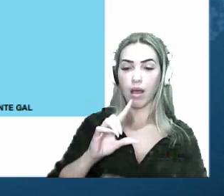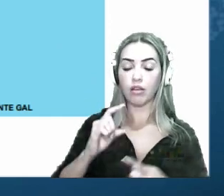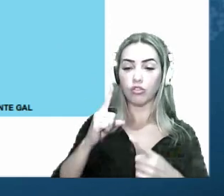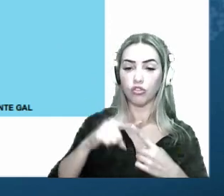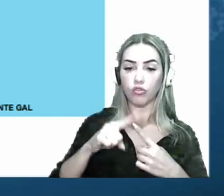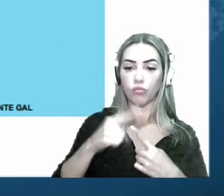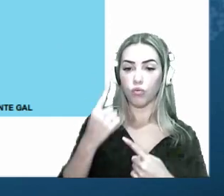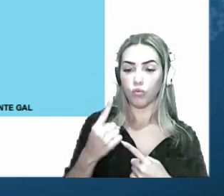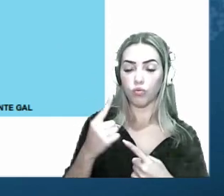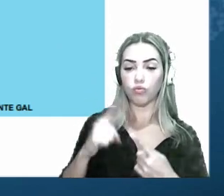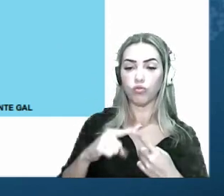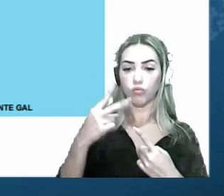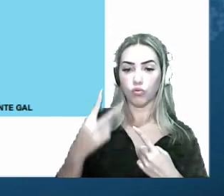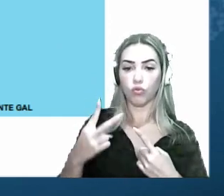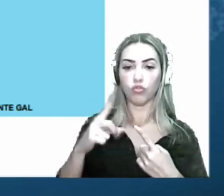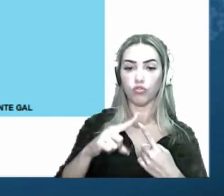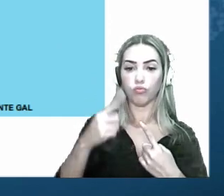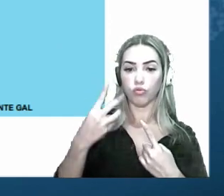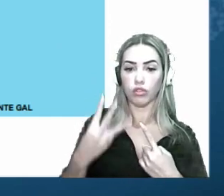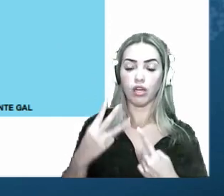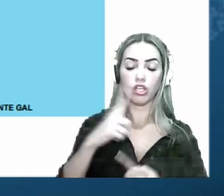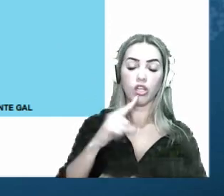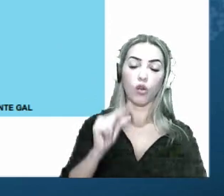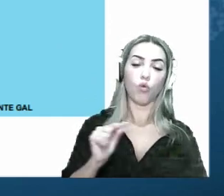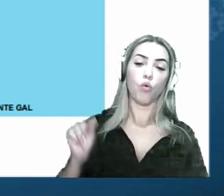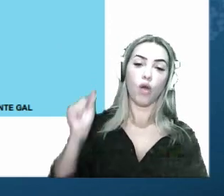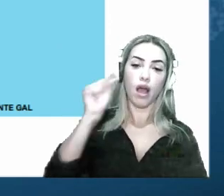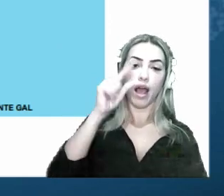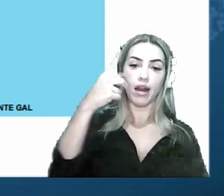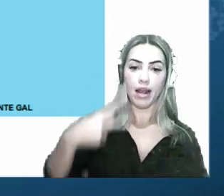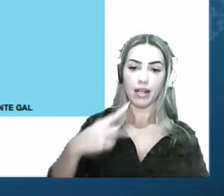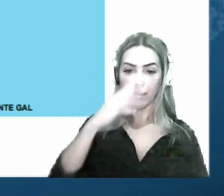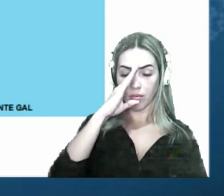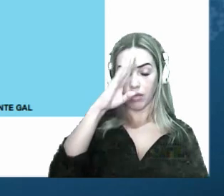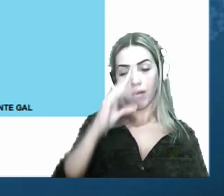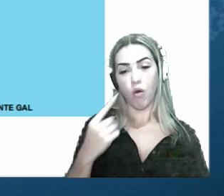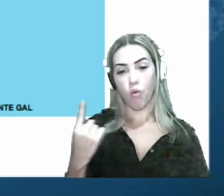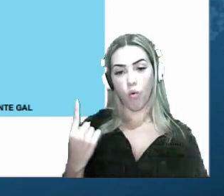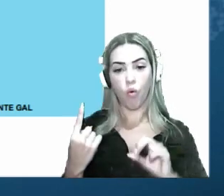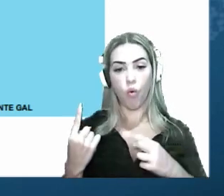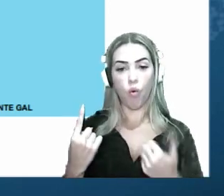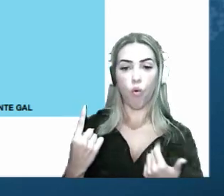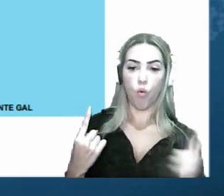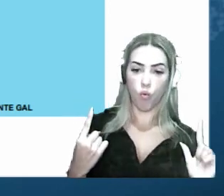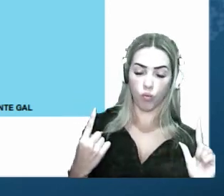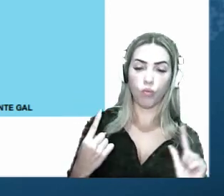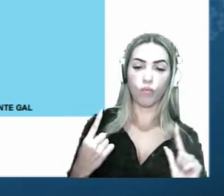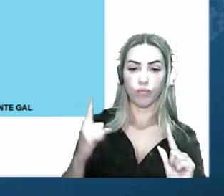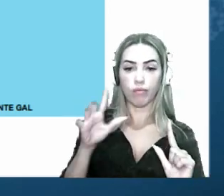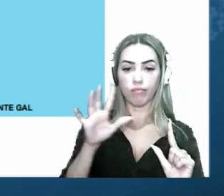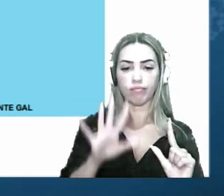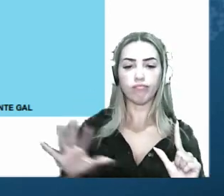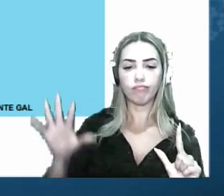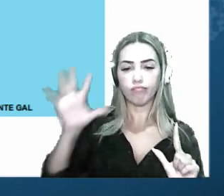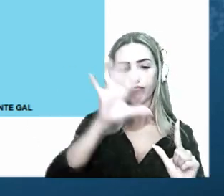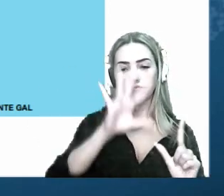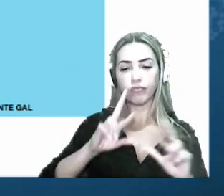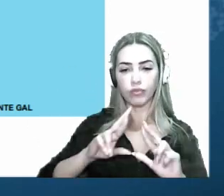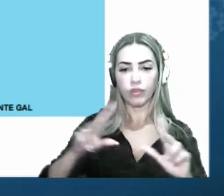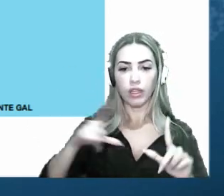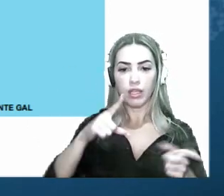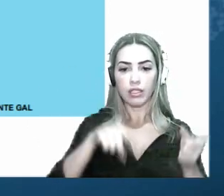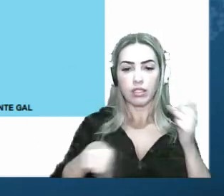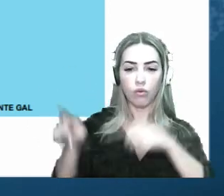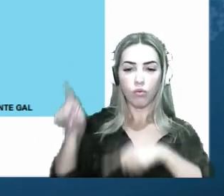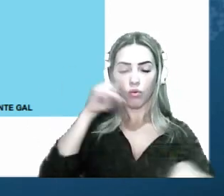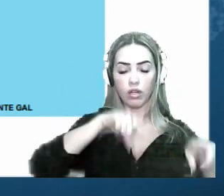temos áreas do território nacional com predomínio de um ou de outro. Também é um cenário inédito, onde a gente tem circulando vários sorotipos